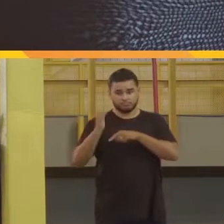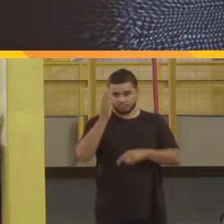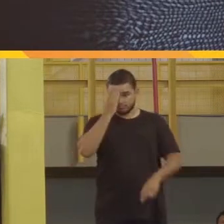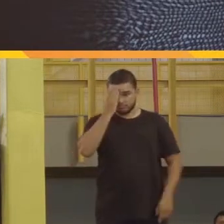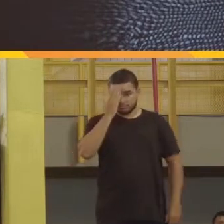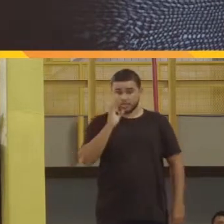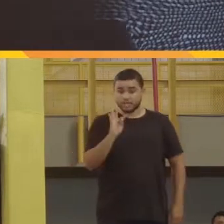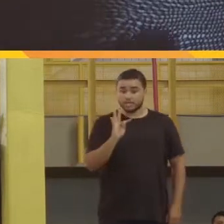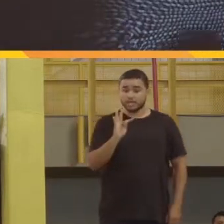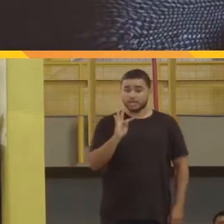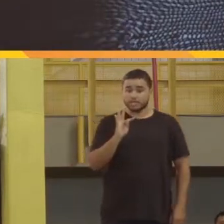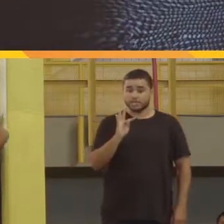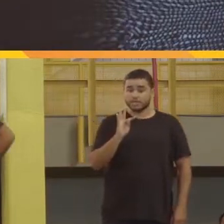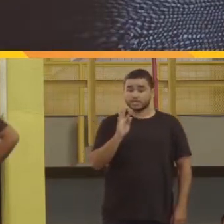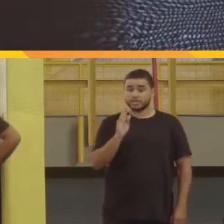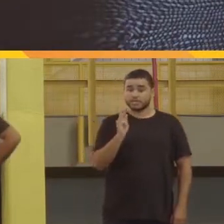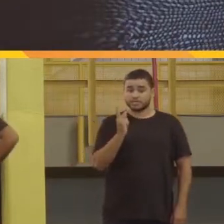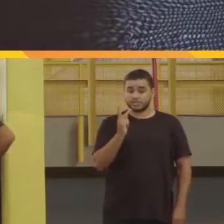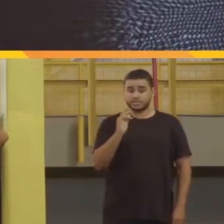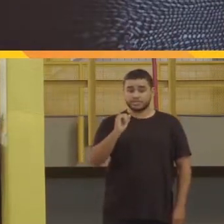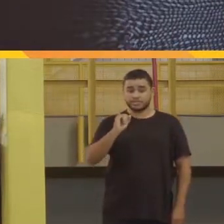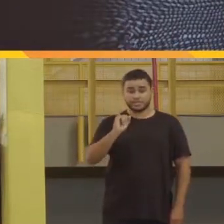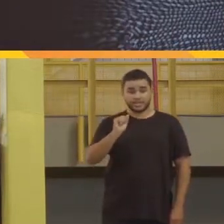Tiago Cavalcante